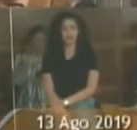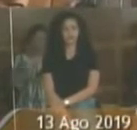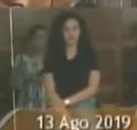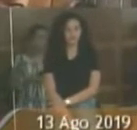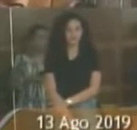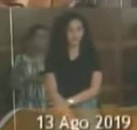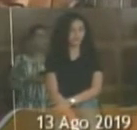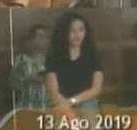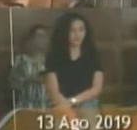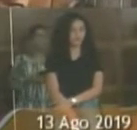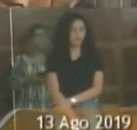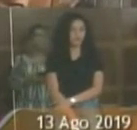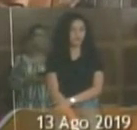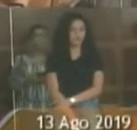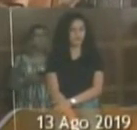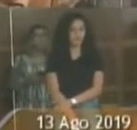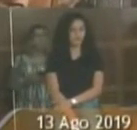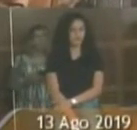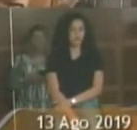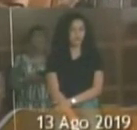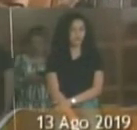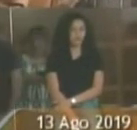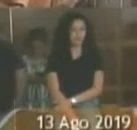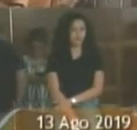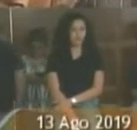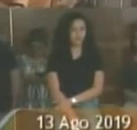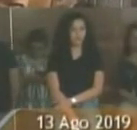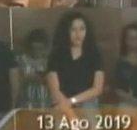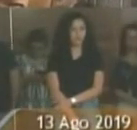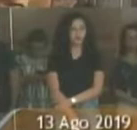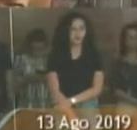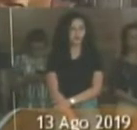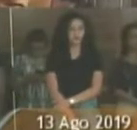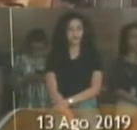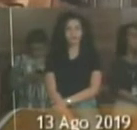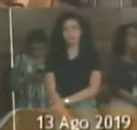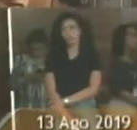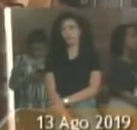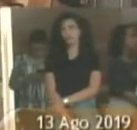Luciana. Bota o bloco antes de suspender. Aprovado por 7 votos.